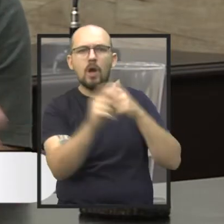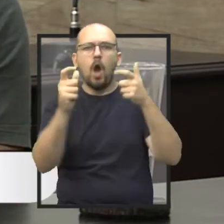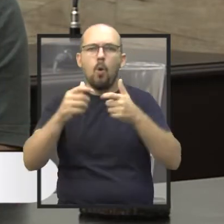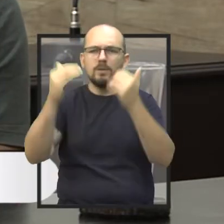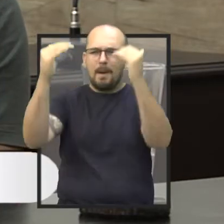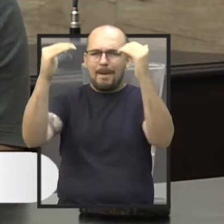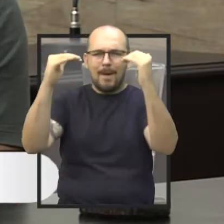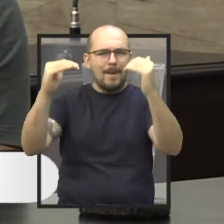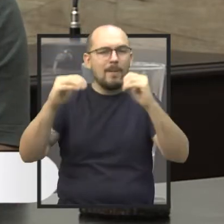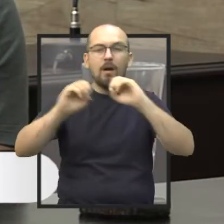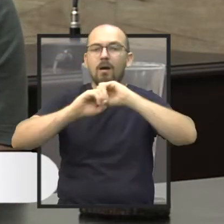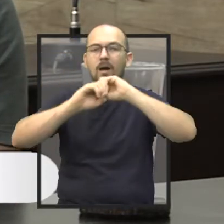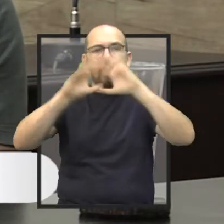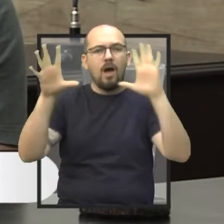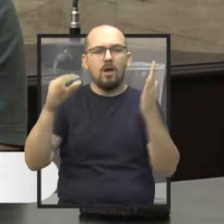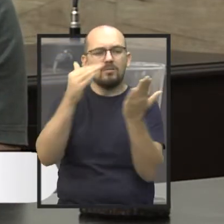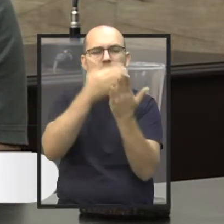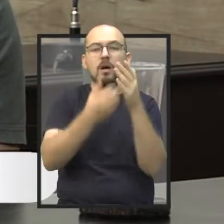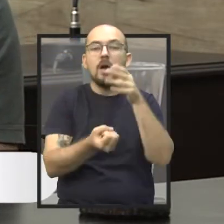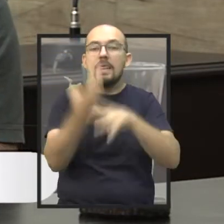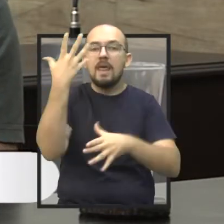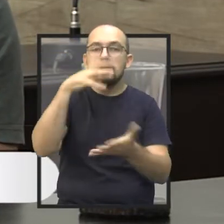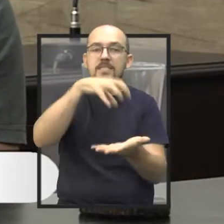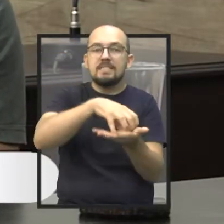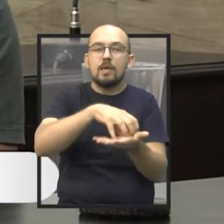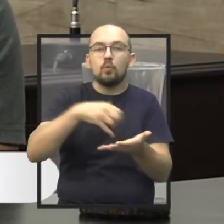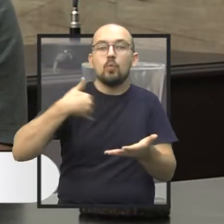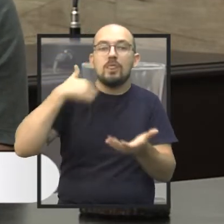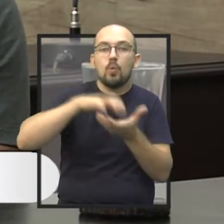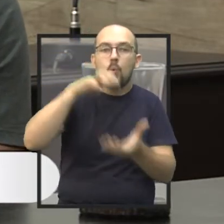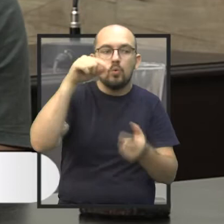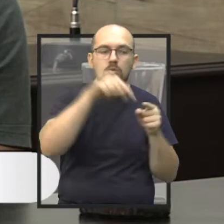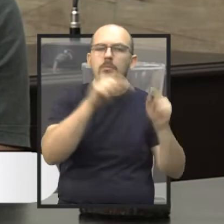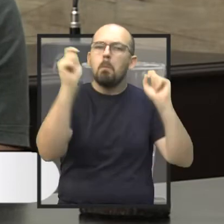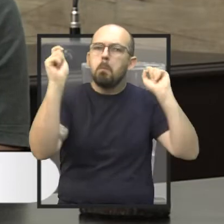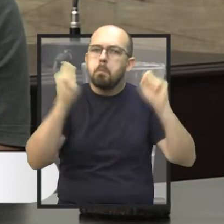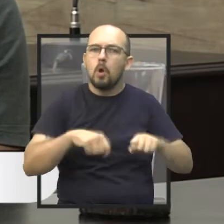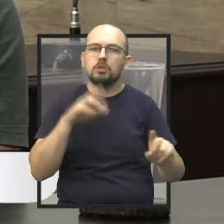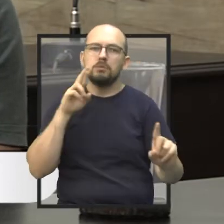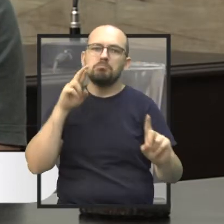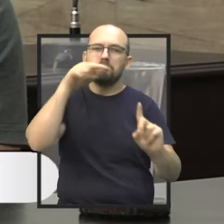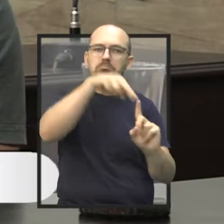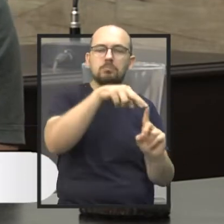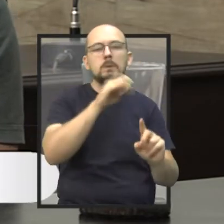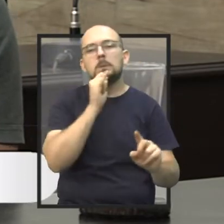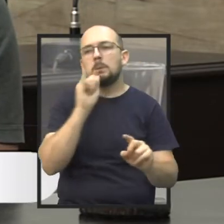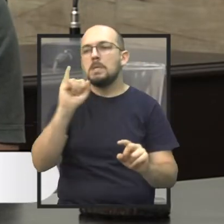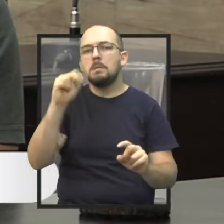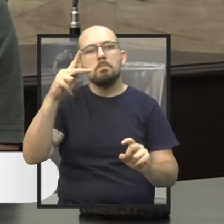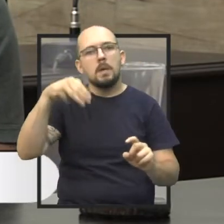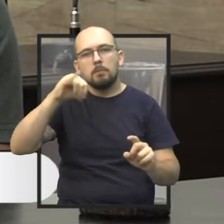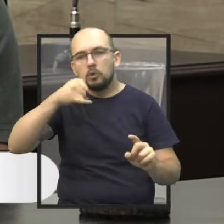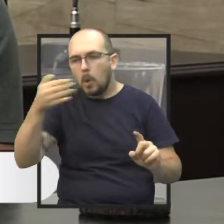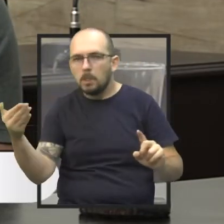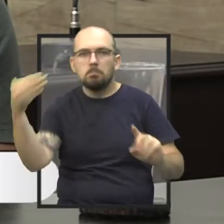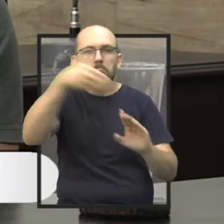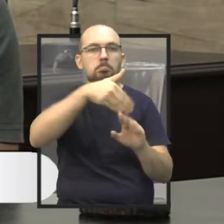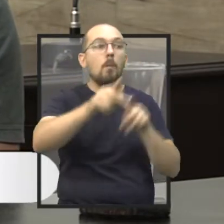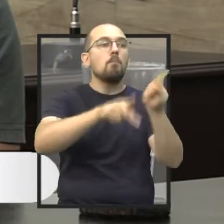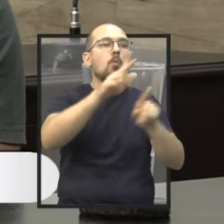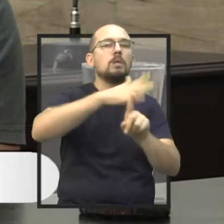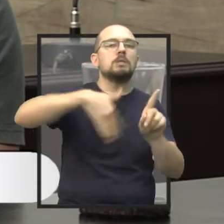os recursos, a criação do centro de idoso, que podia atender tanto a população do IPMJ quanto os demais da